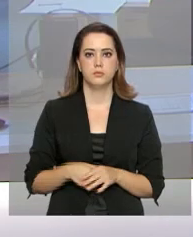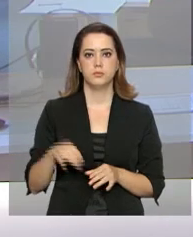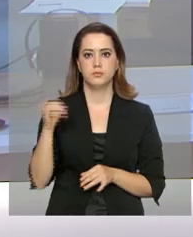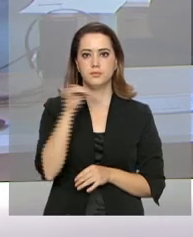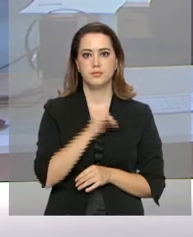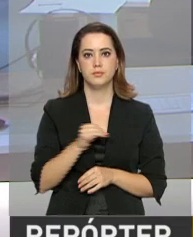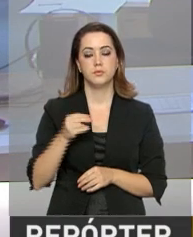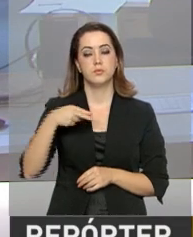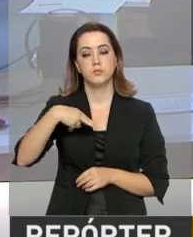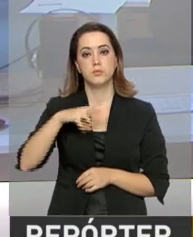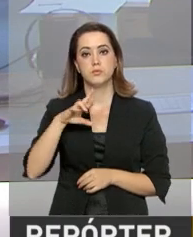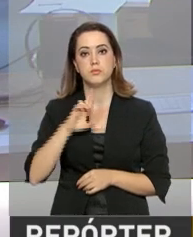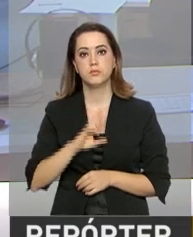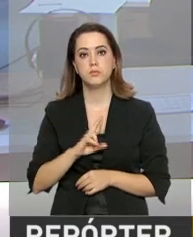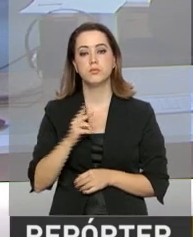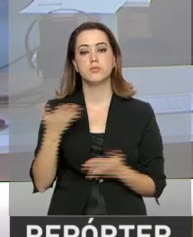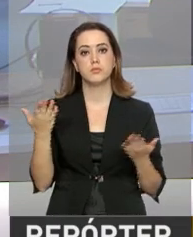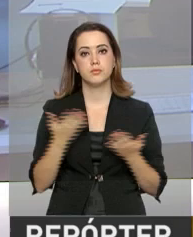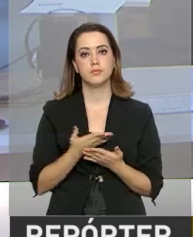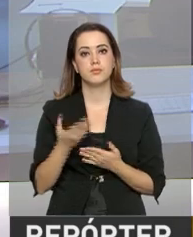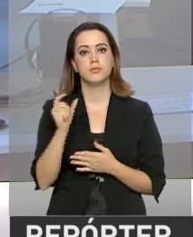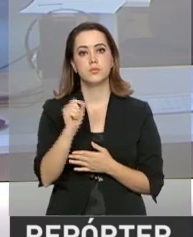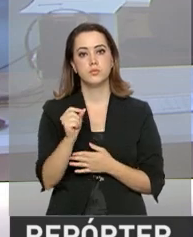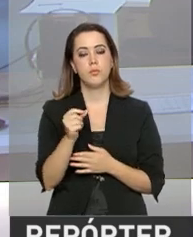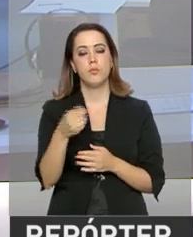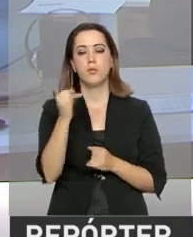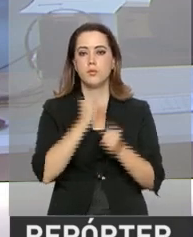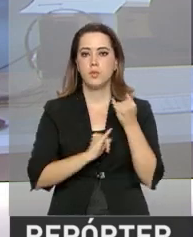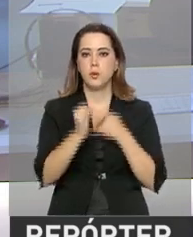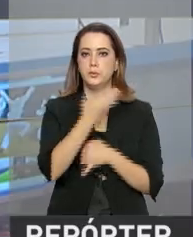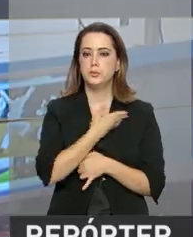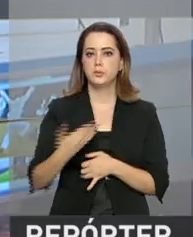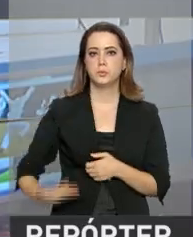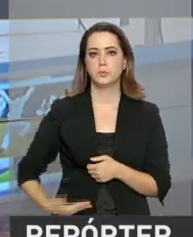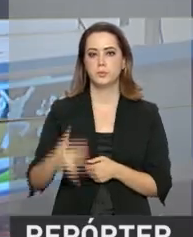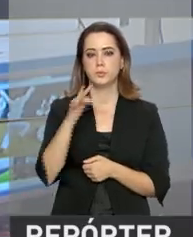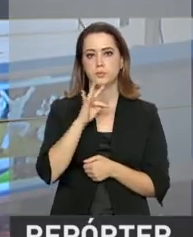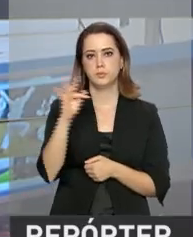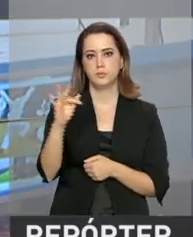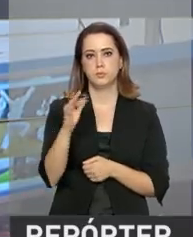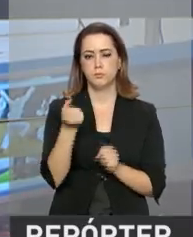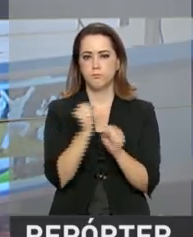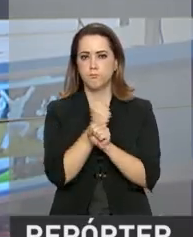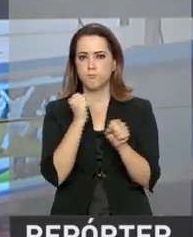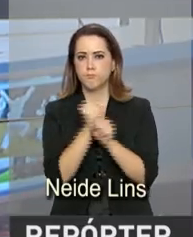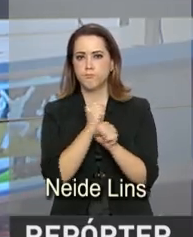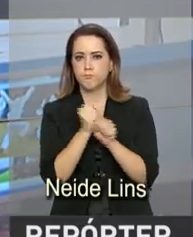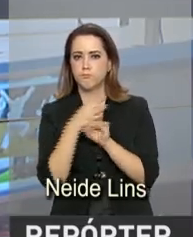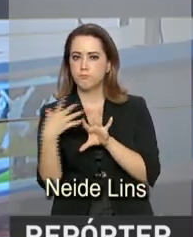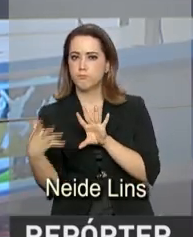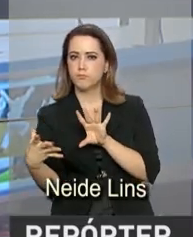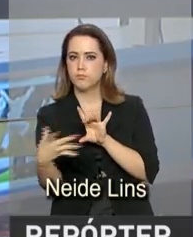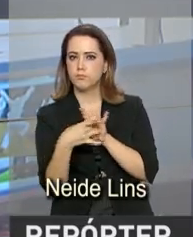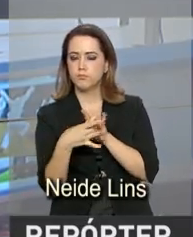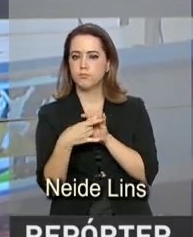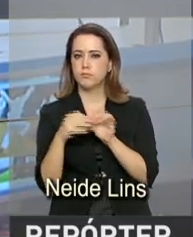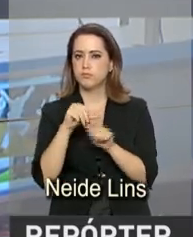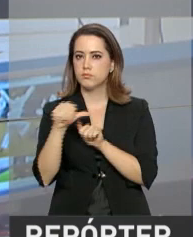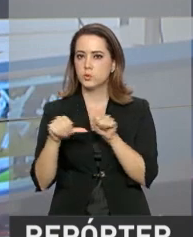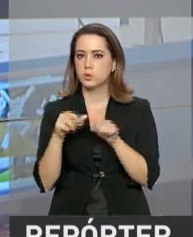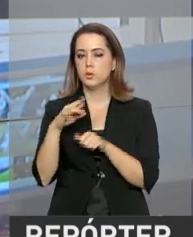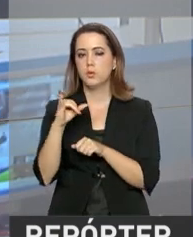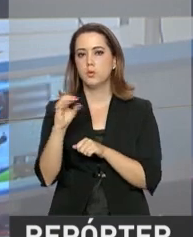Olá, o repórter NBR está de volta com as notícias do governo federal. As obras do projeto de integração do Rio São Francisco